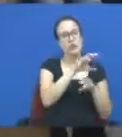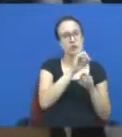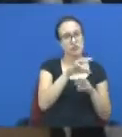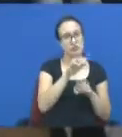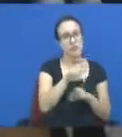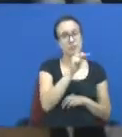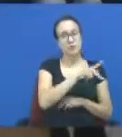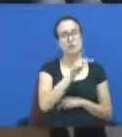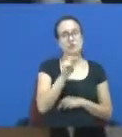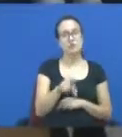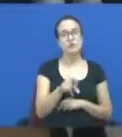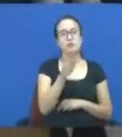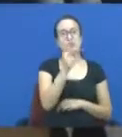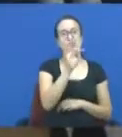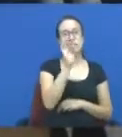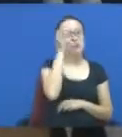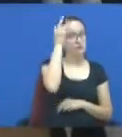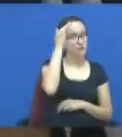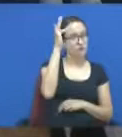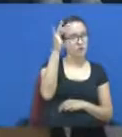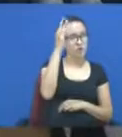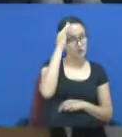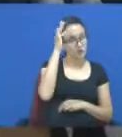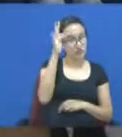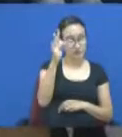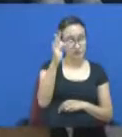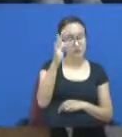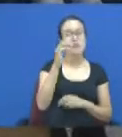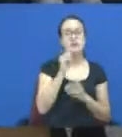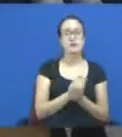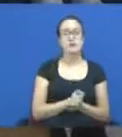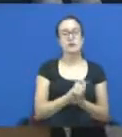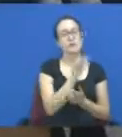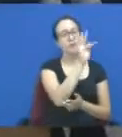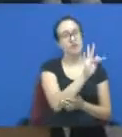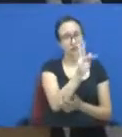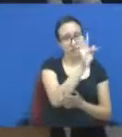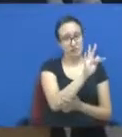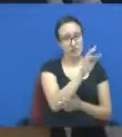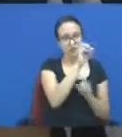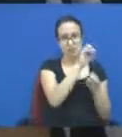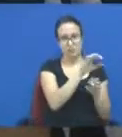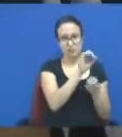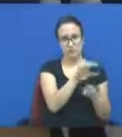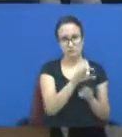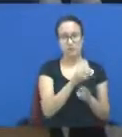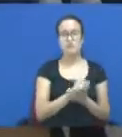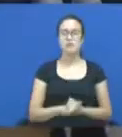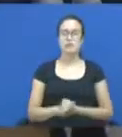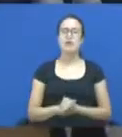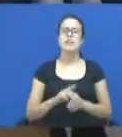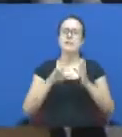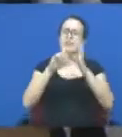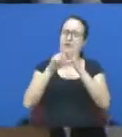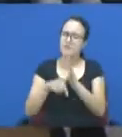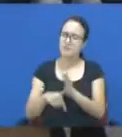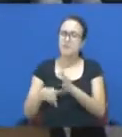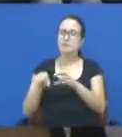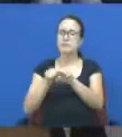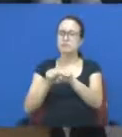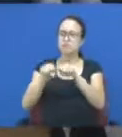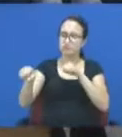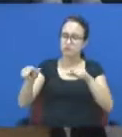Continuando seus estudos, Lutero obteve o título de doutor em teologia. De 1513 a 1518,